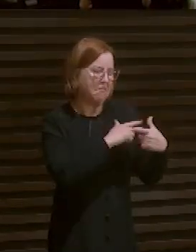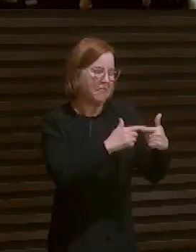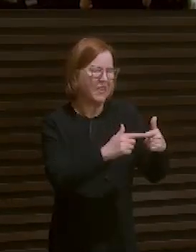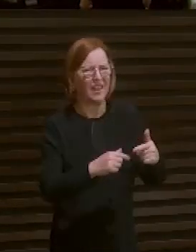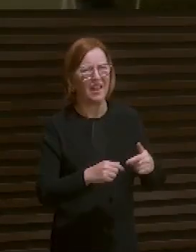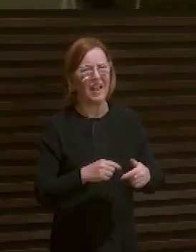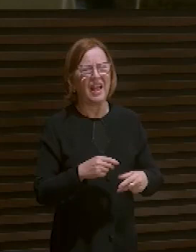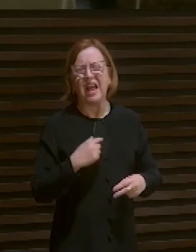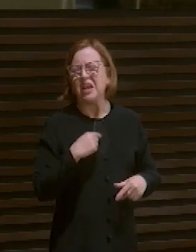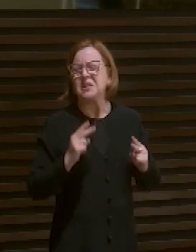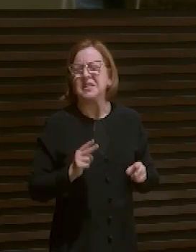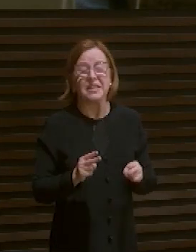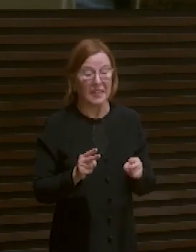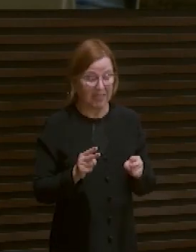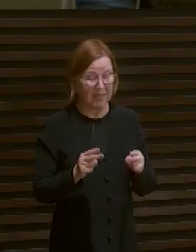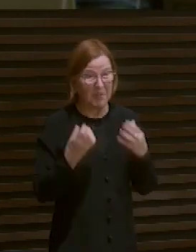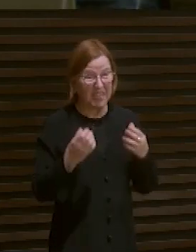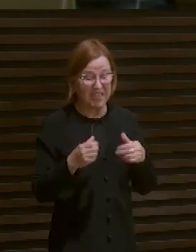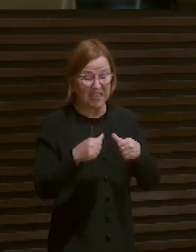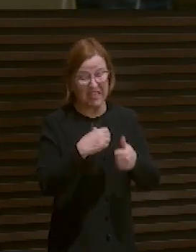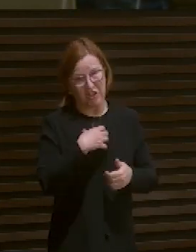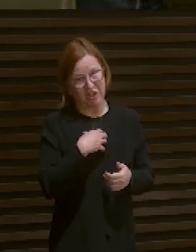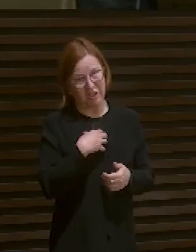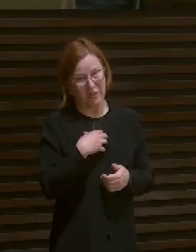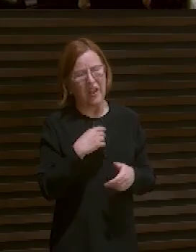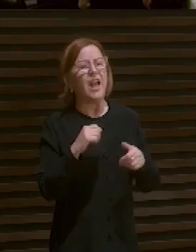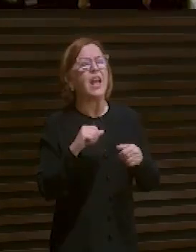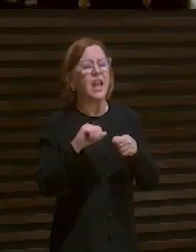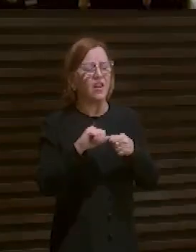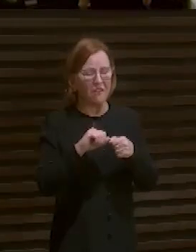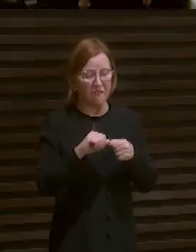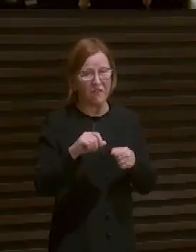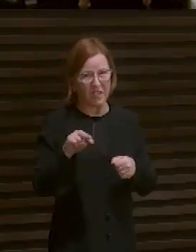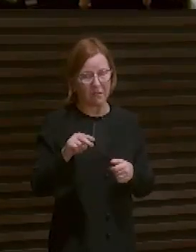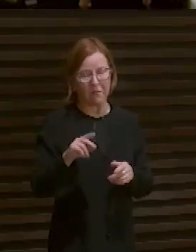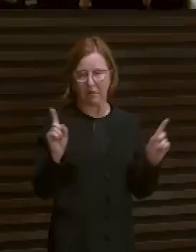fiz desse jeito, eu faço assim. Não.